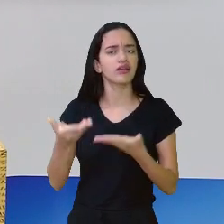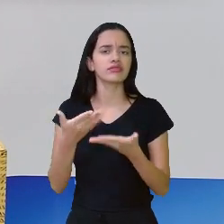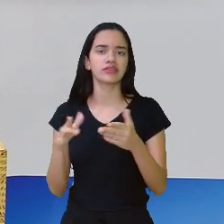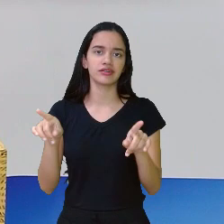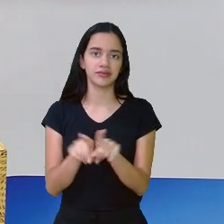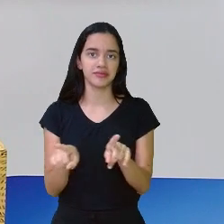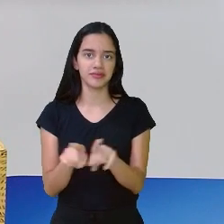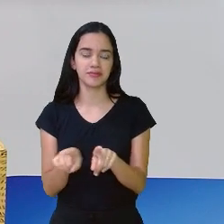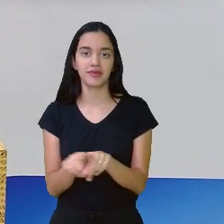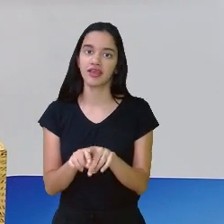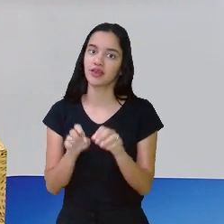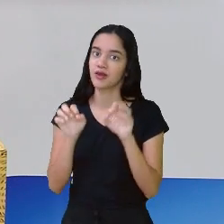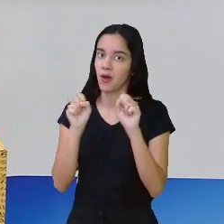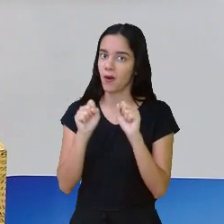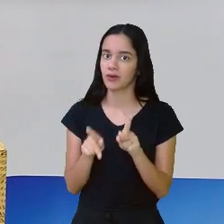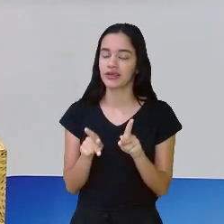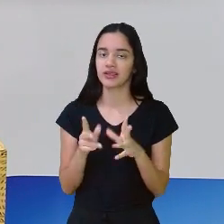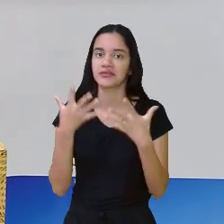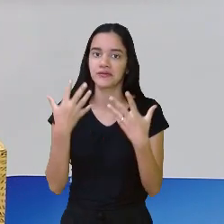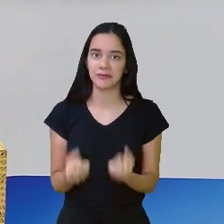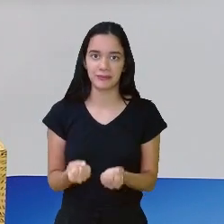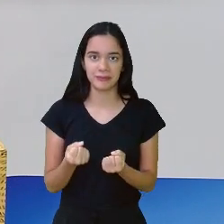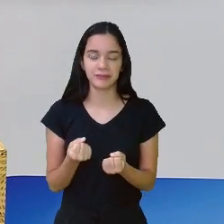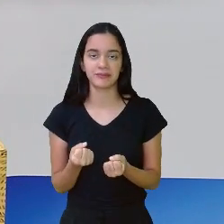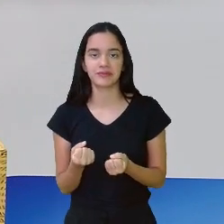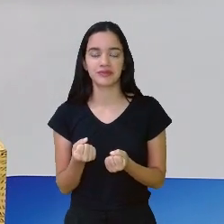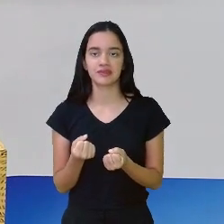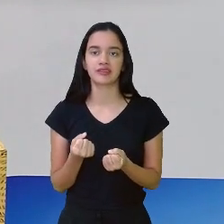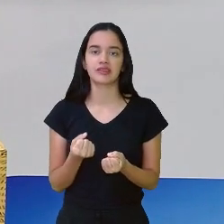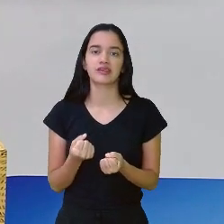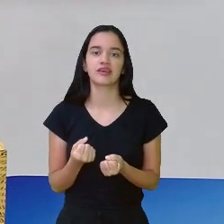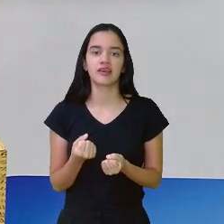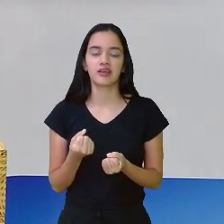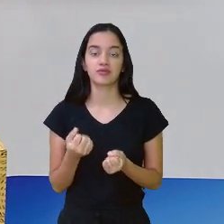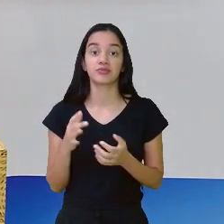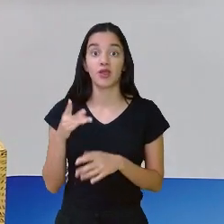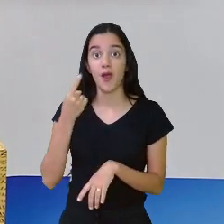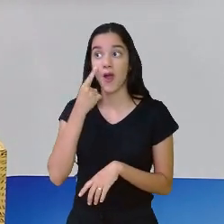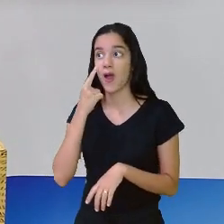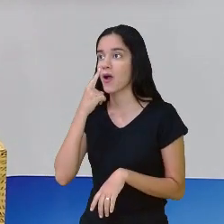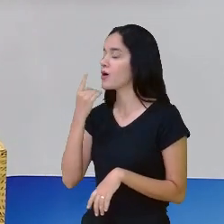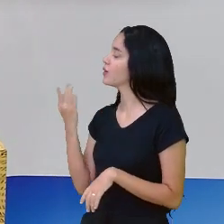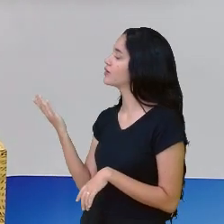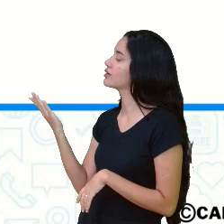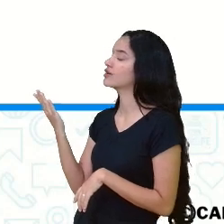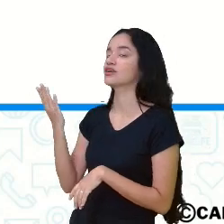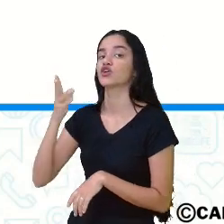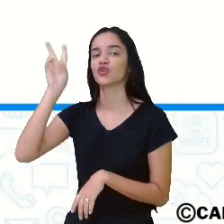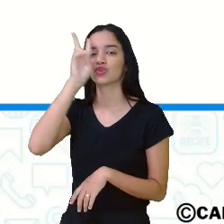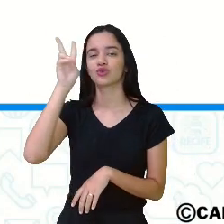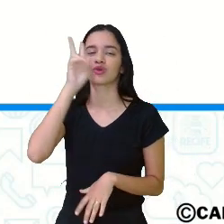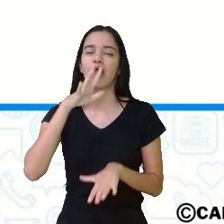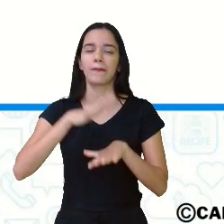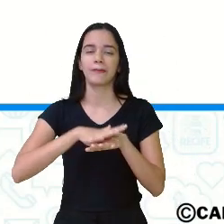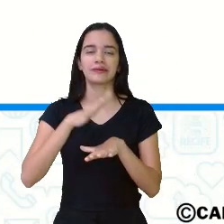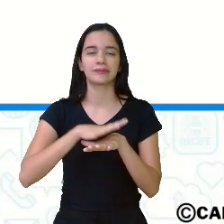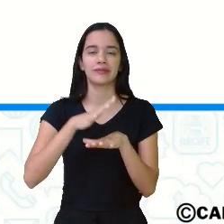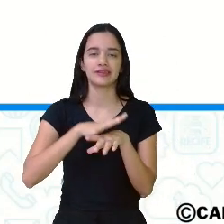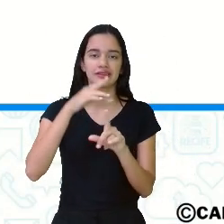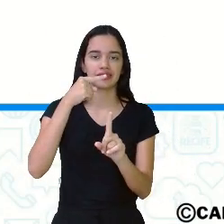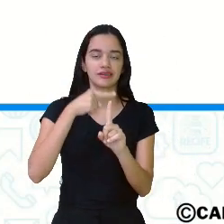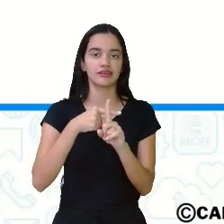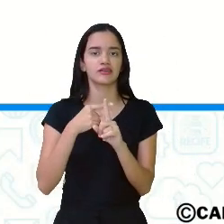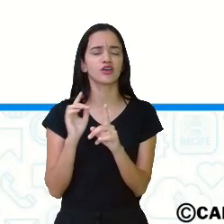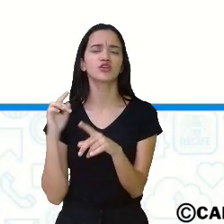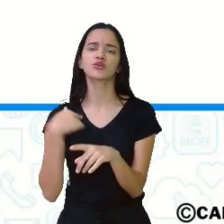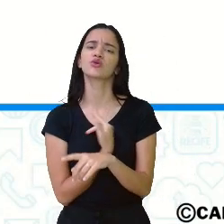tá certo? Vamos lá? Deixa eu ver aqui. Olha aí, ó, historinhas matemática adição.